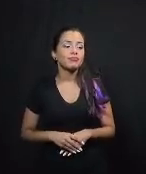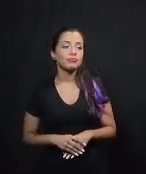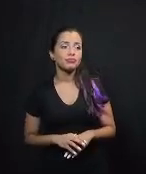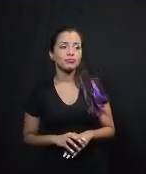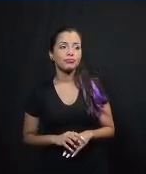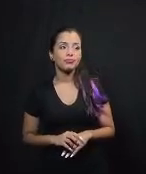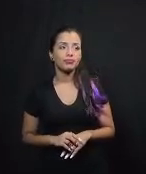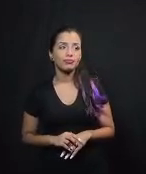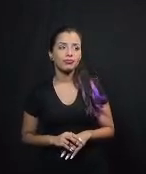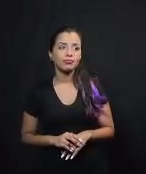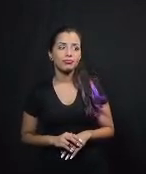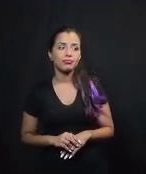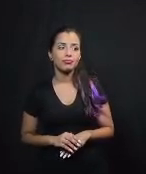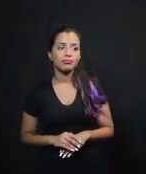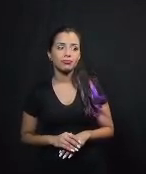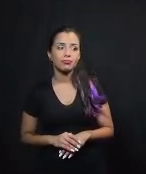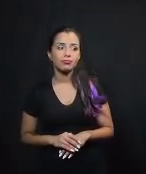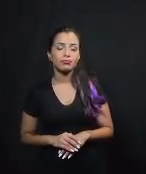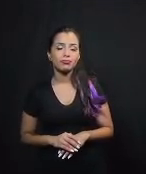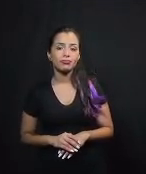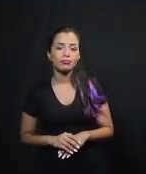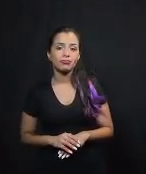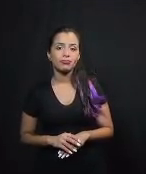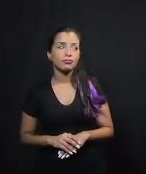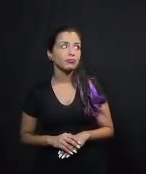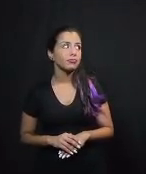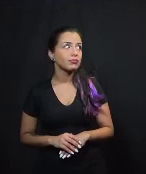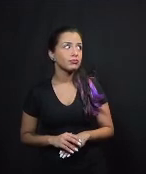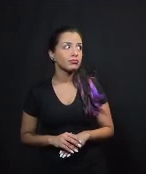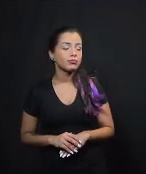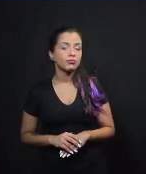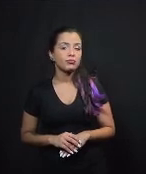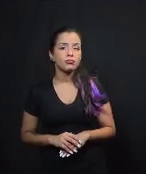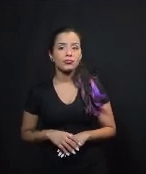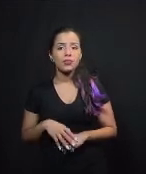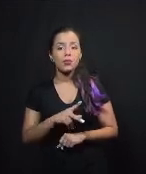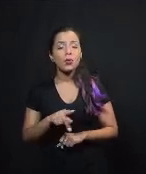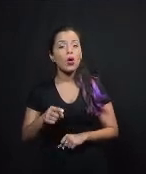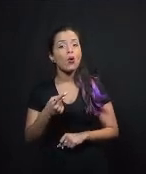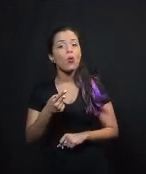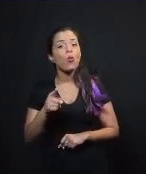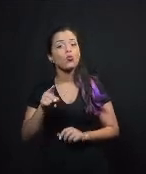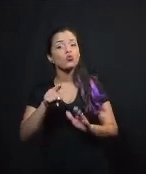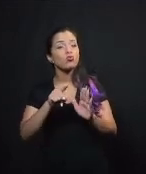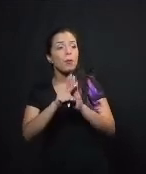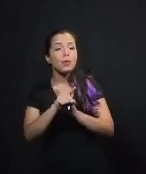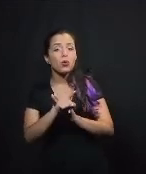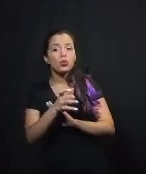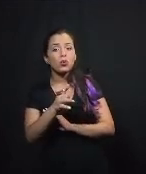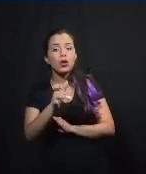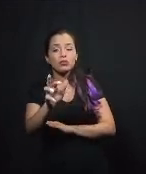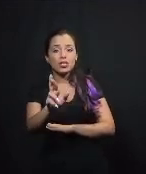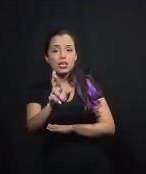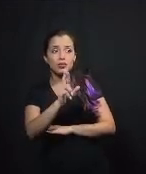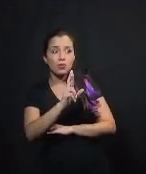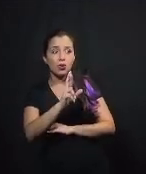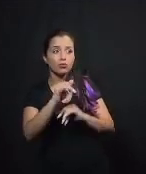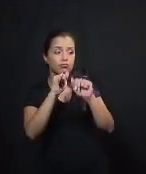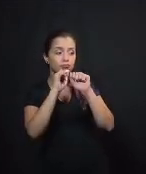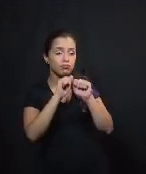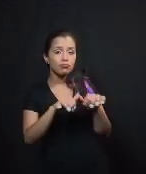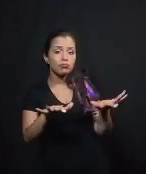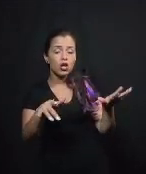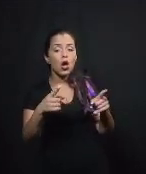Professor, última pergunta para a gente encerrar, e acho que eu gostaria que fosse uma resposta e meio uma mensagem para as pessoas, porque nós estamos no ano